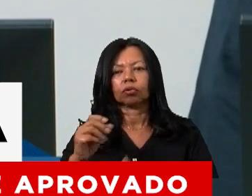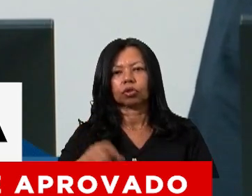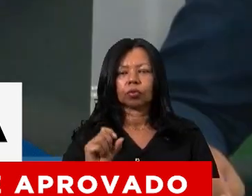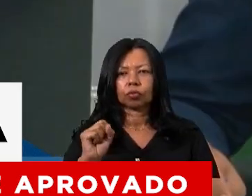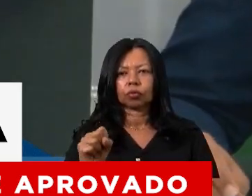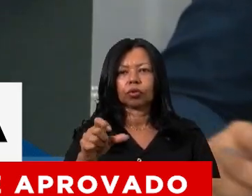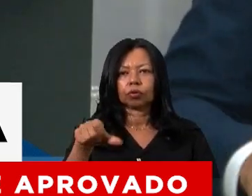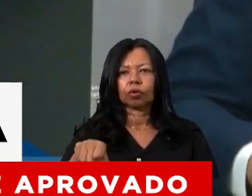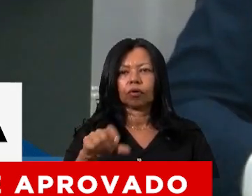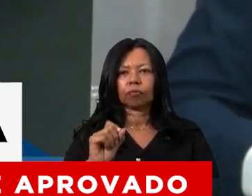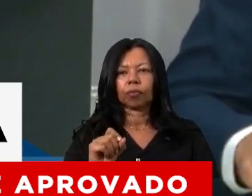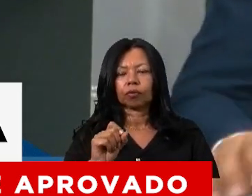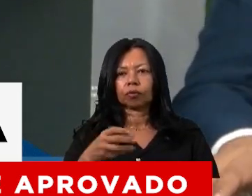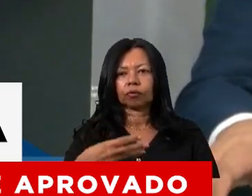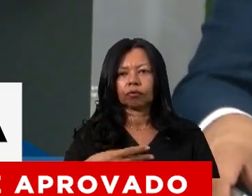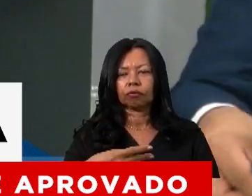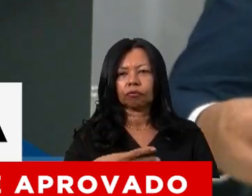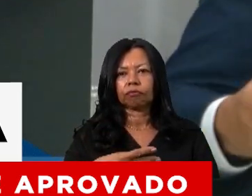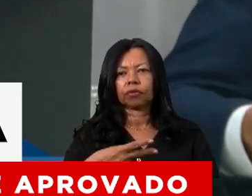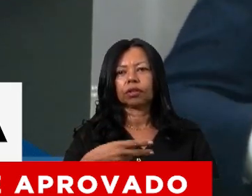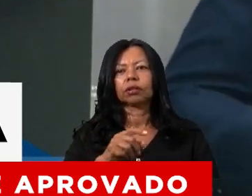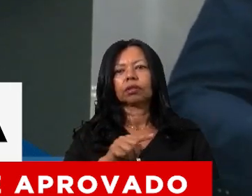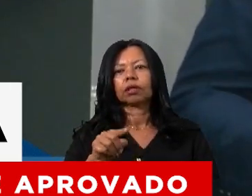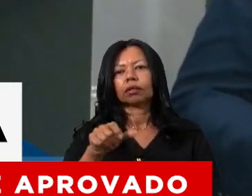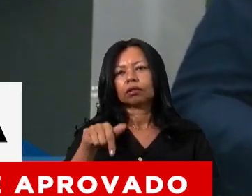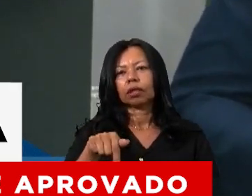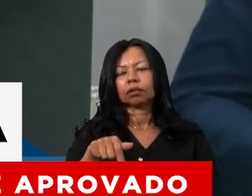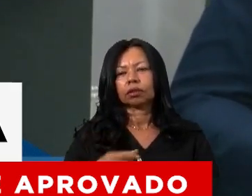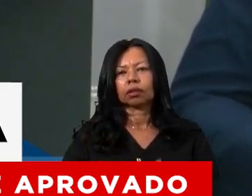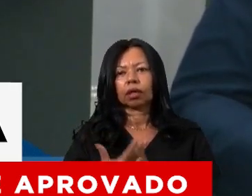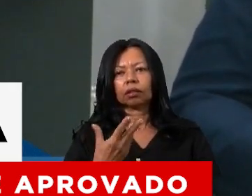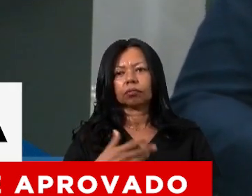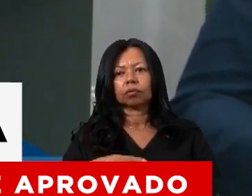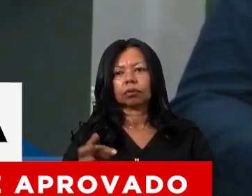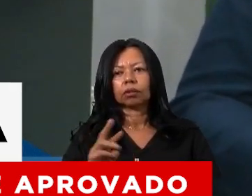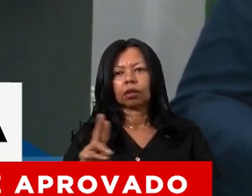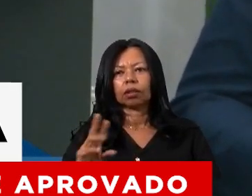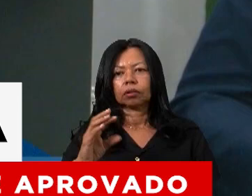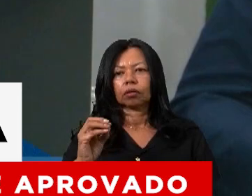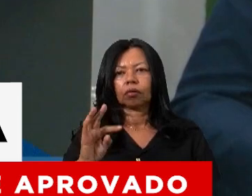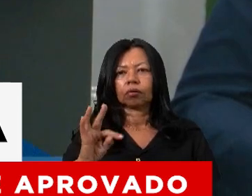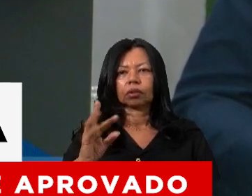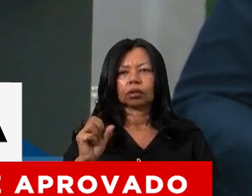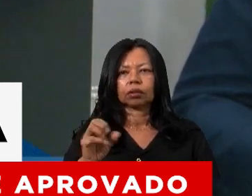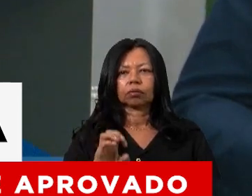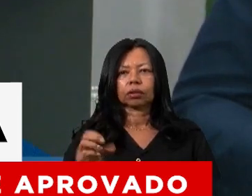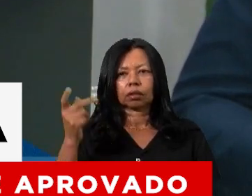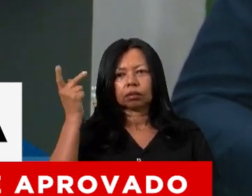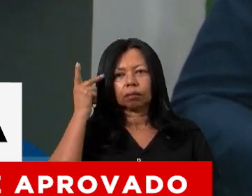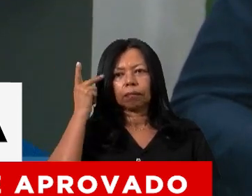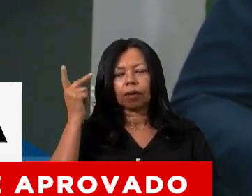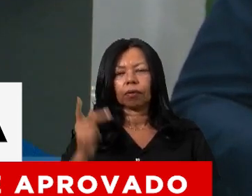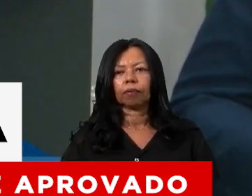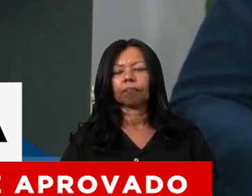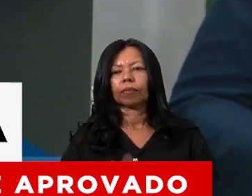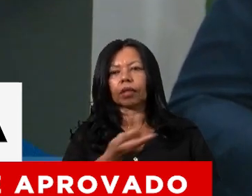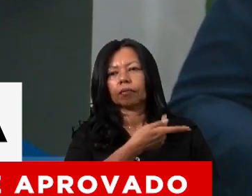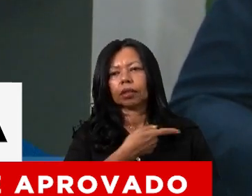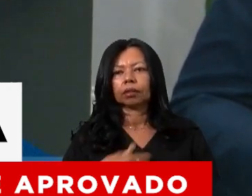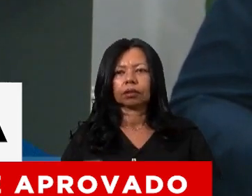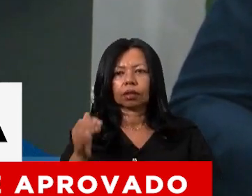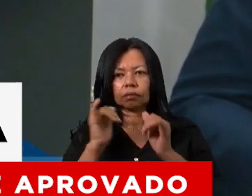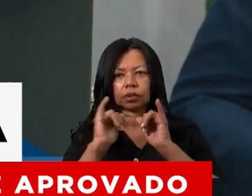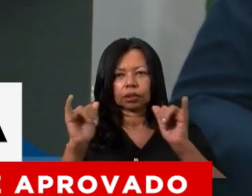veto integral ao projeto de lei de autoria do presidente Kleber do Cavaco, que denomina Wilson Pio dos Reis o